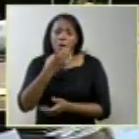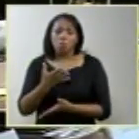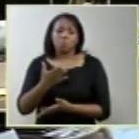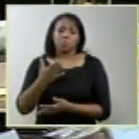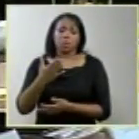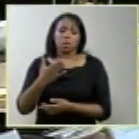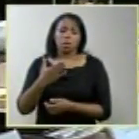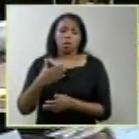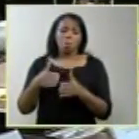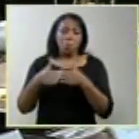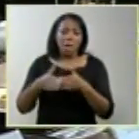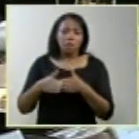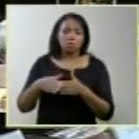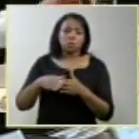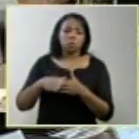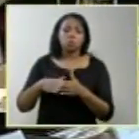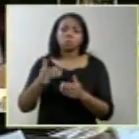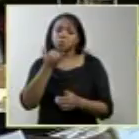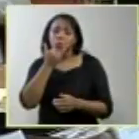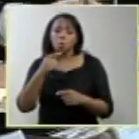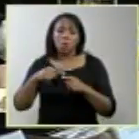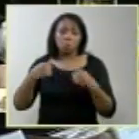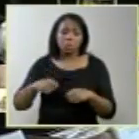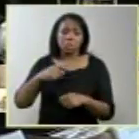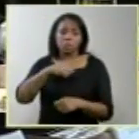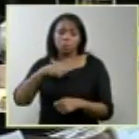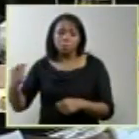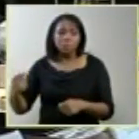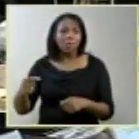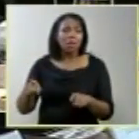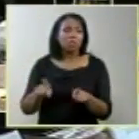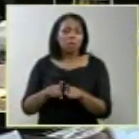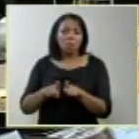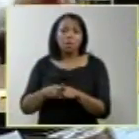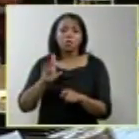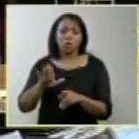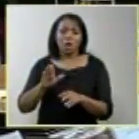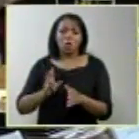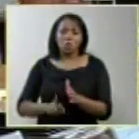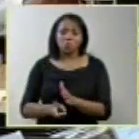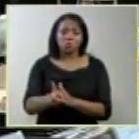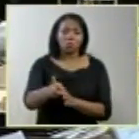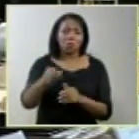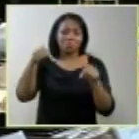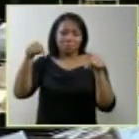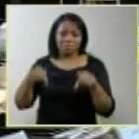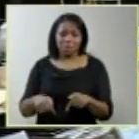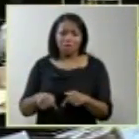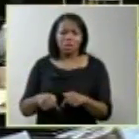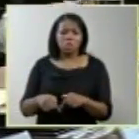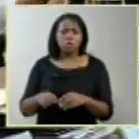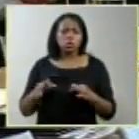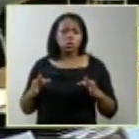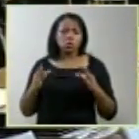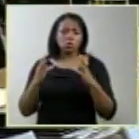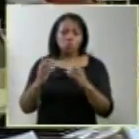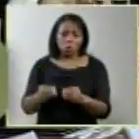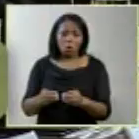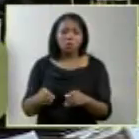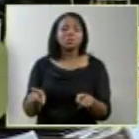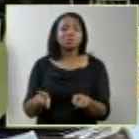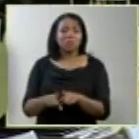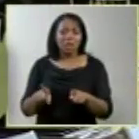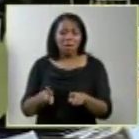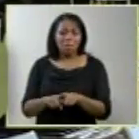audiência no Palácio do Planalto agora, mas a equipe da advocacia continua aqui. Todas as audiências, a de ontem, a de hoje e